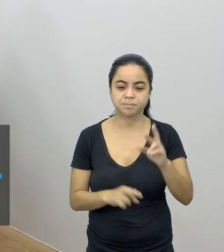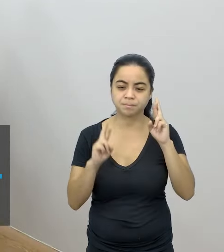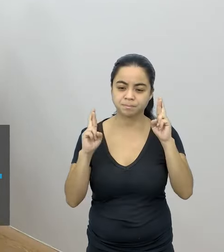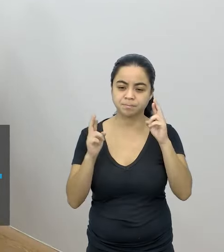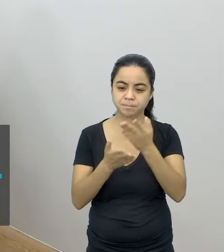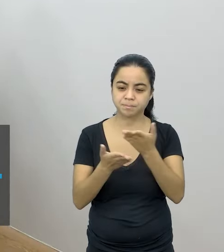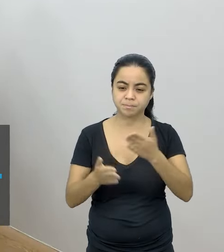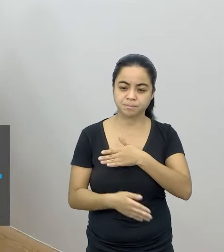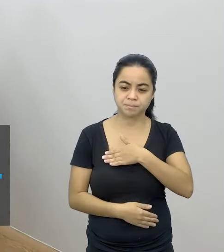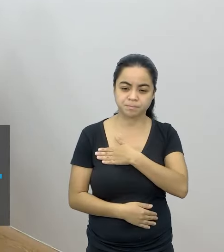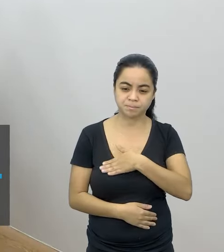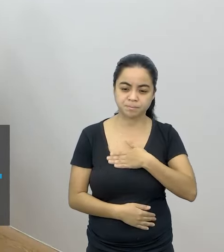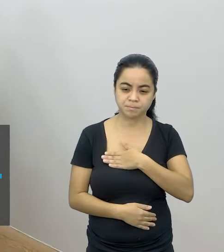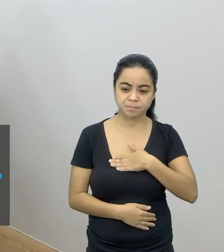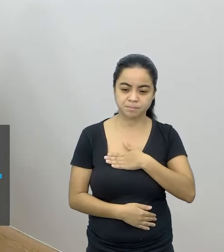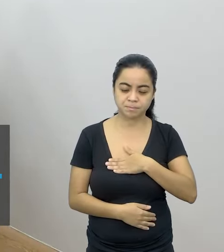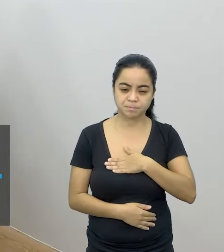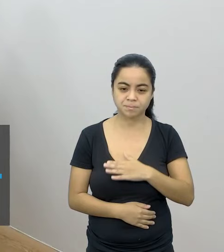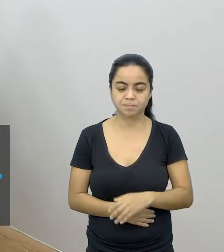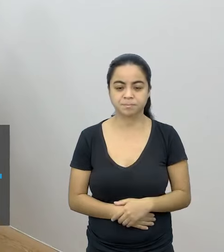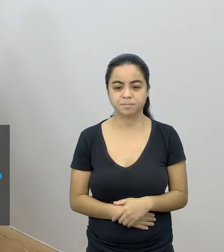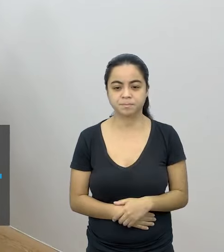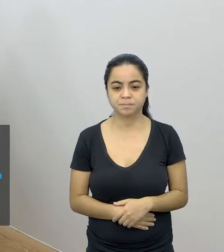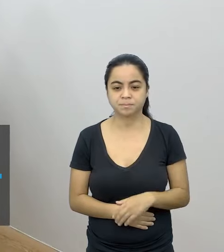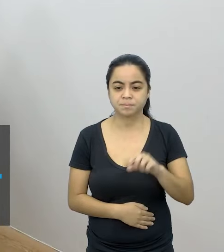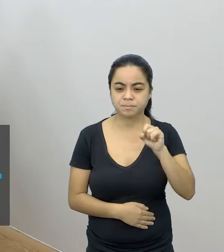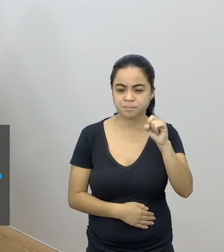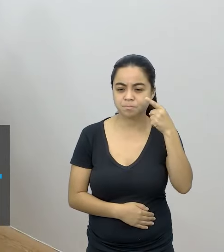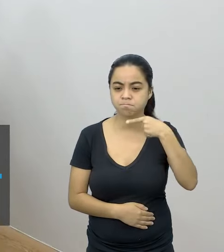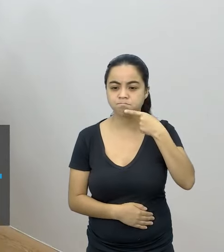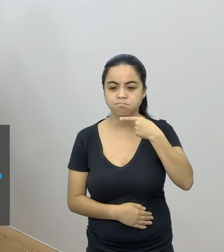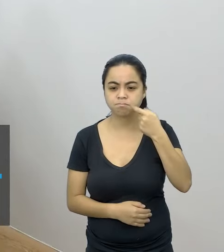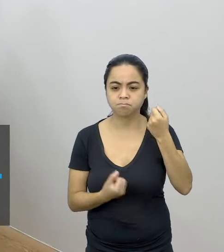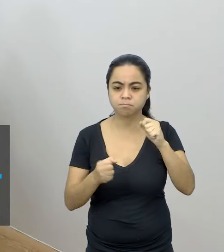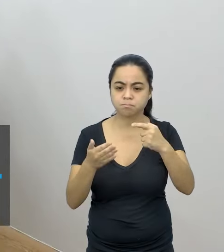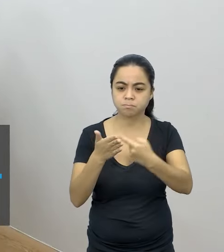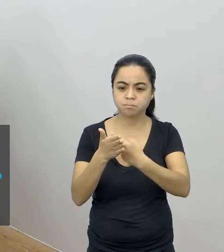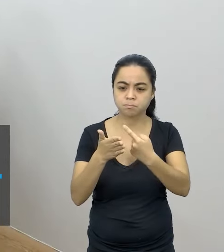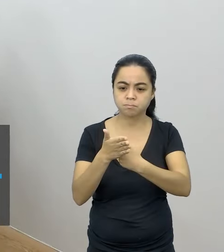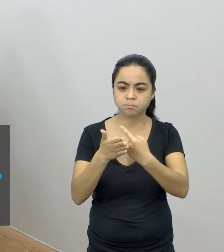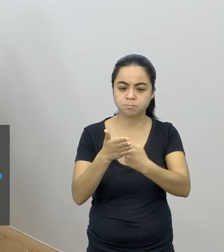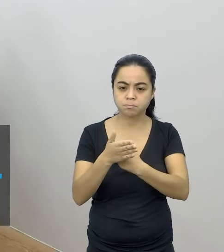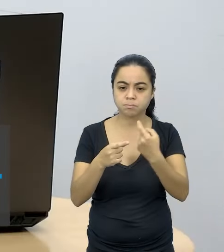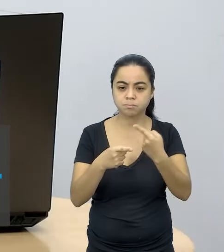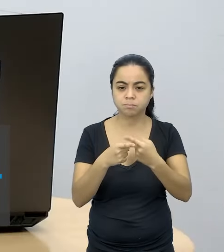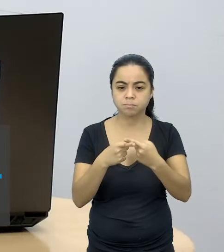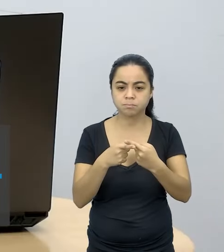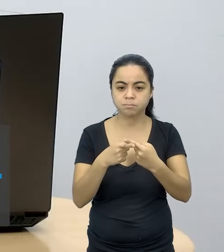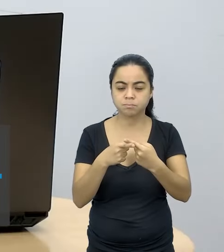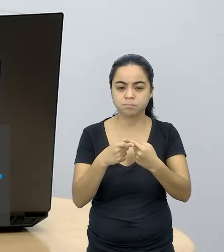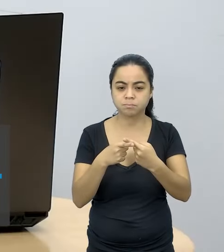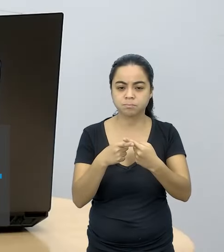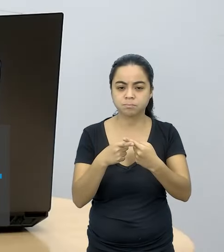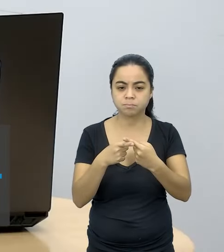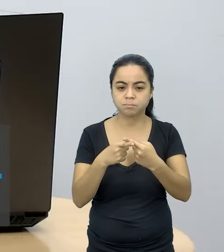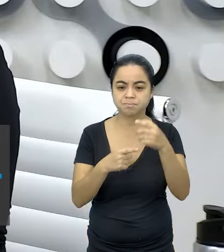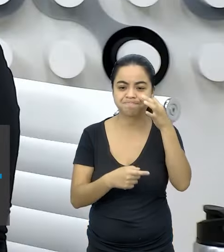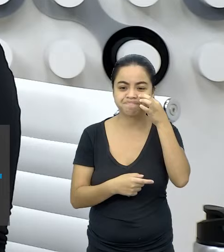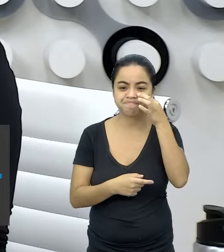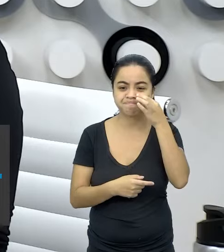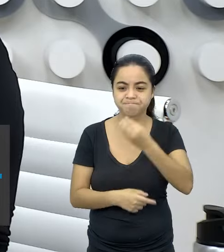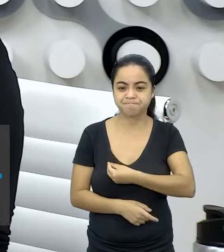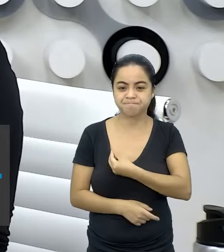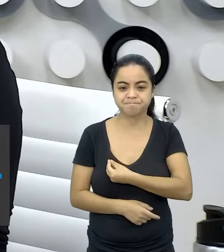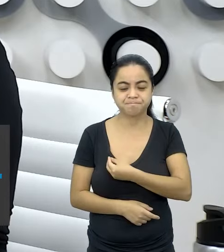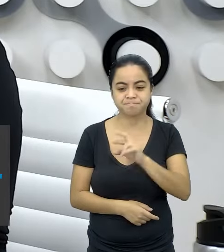vocês tenham gostado. Qualquer coisa, eles têm dúvidas? Podem perguntar, porque como não é ao vivo, né? Eu acho que no Fale